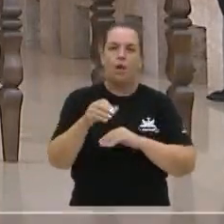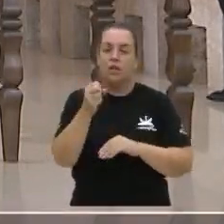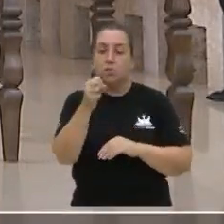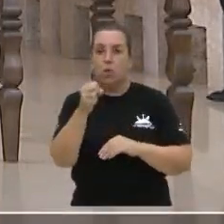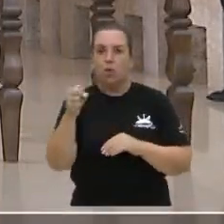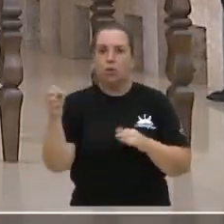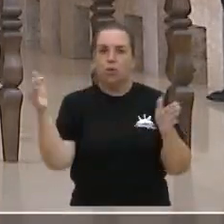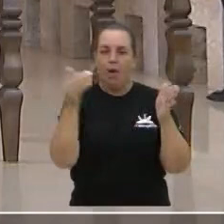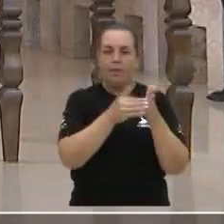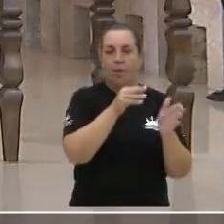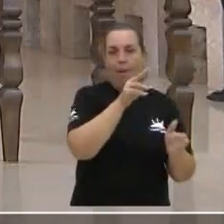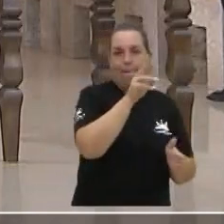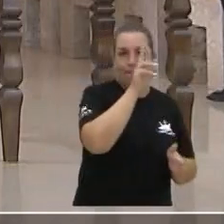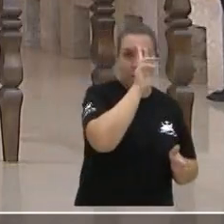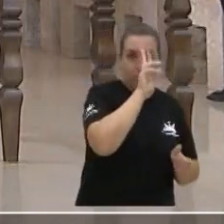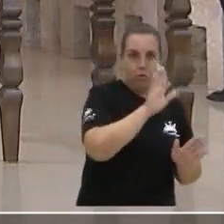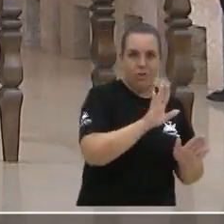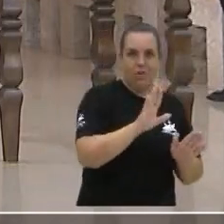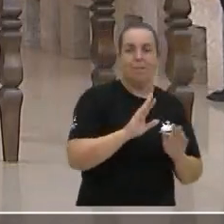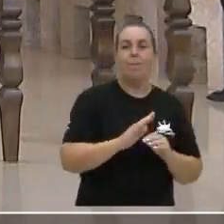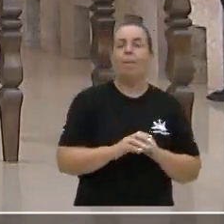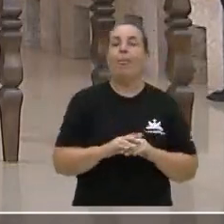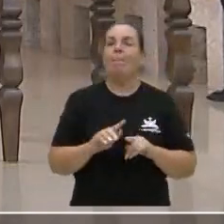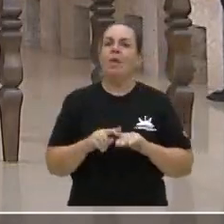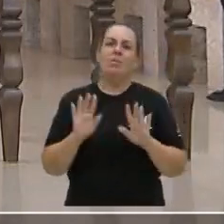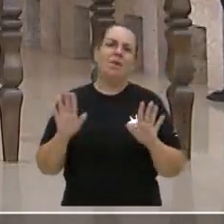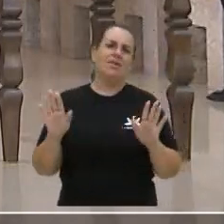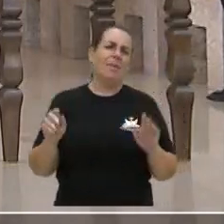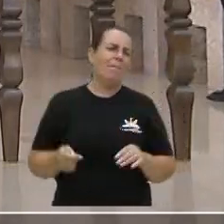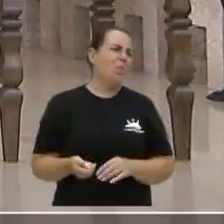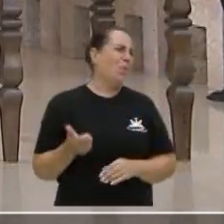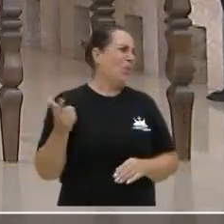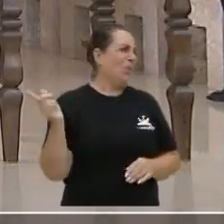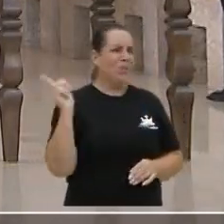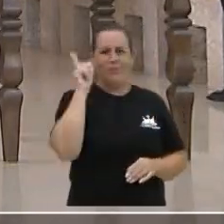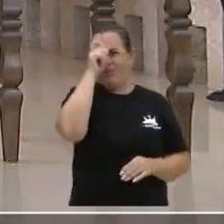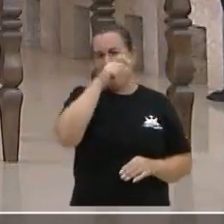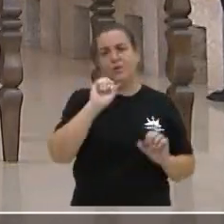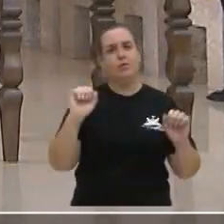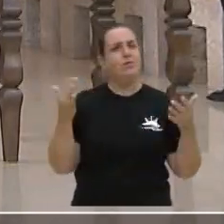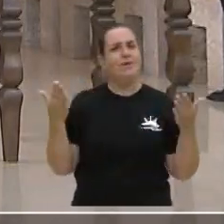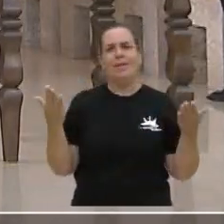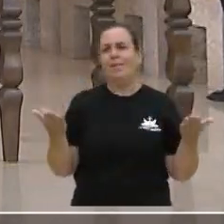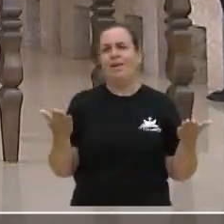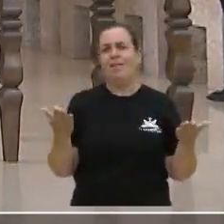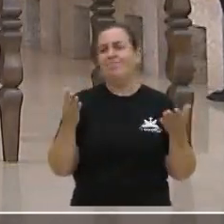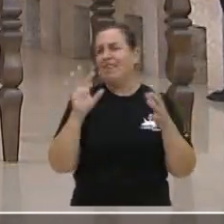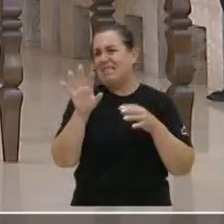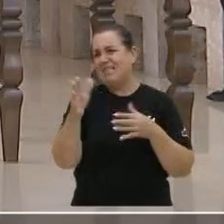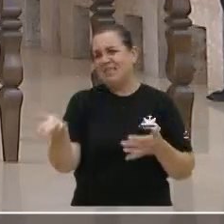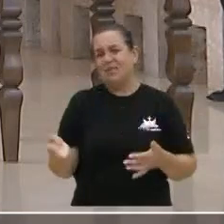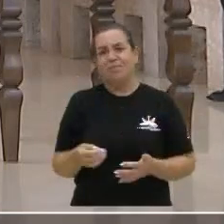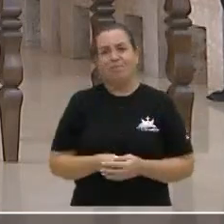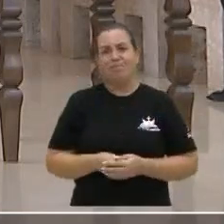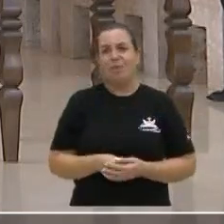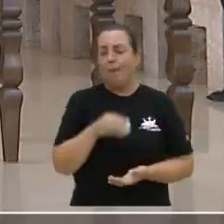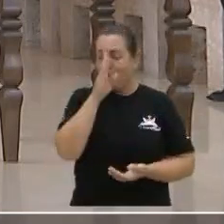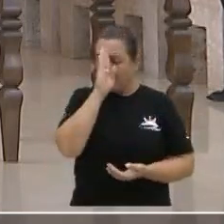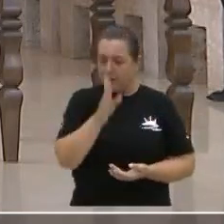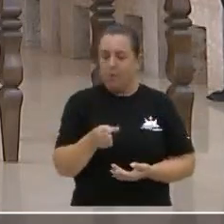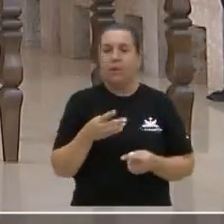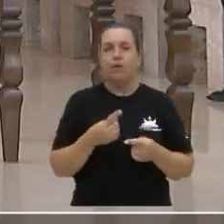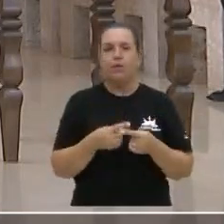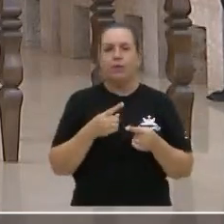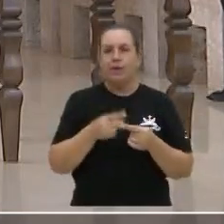ainda é muito pouco, é muito difícil de celebrar, principalmente por aqueles